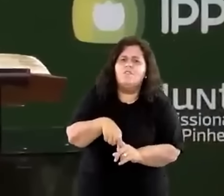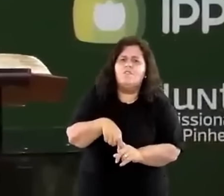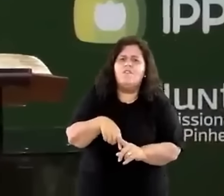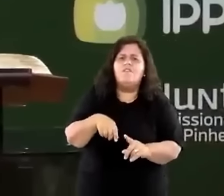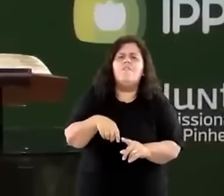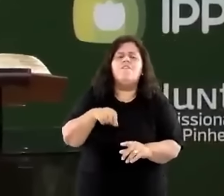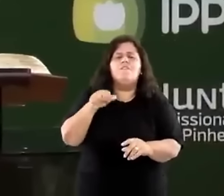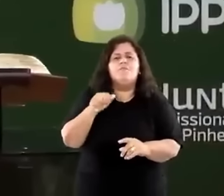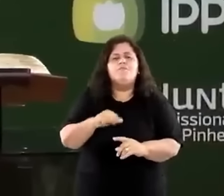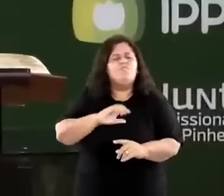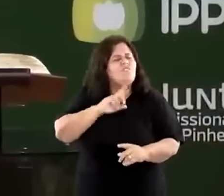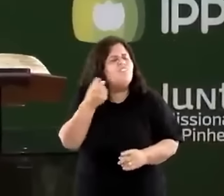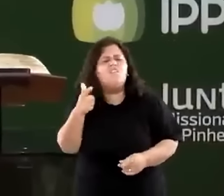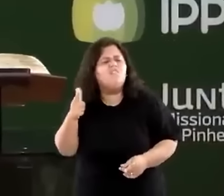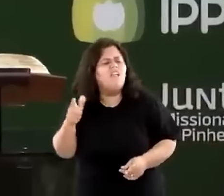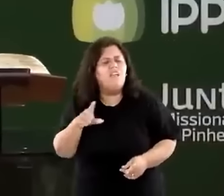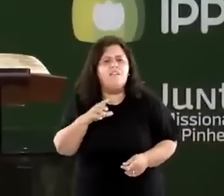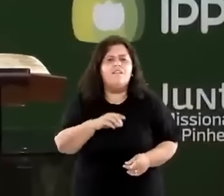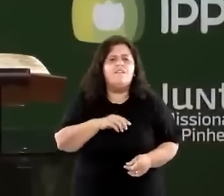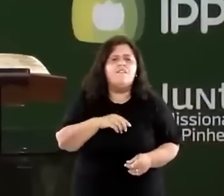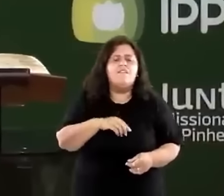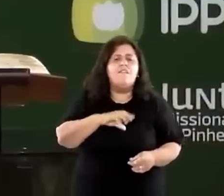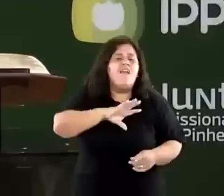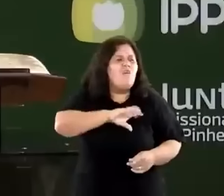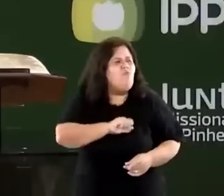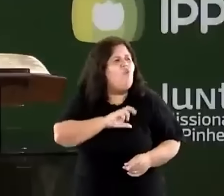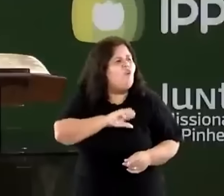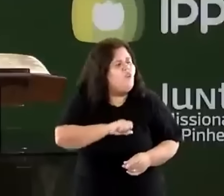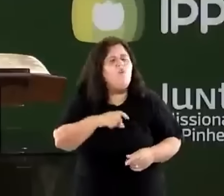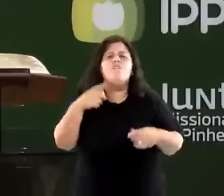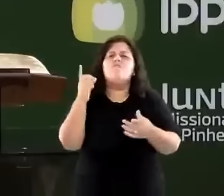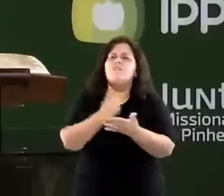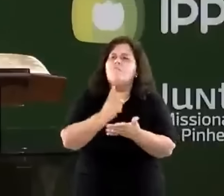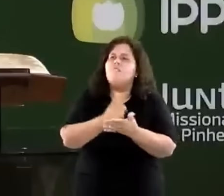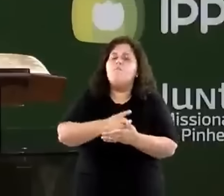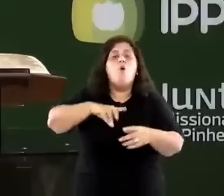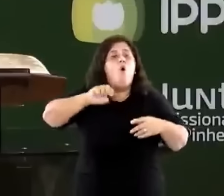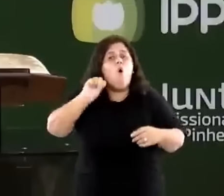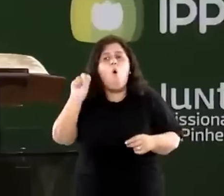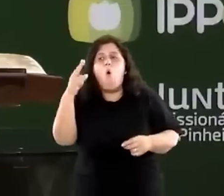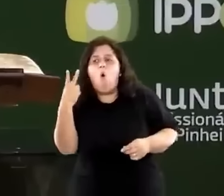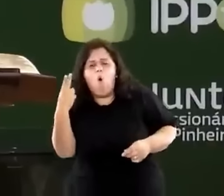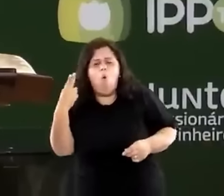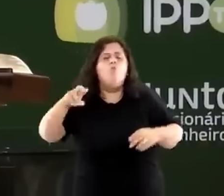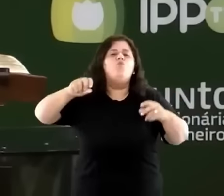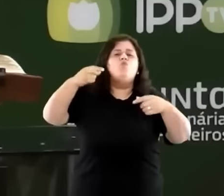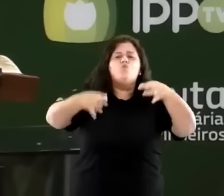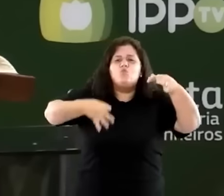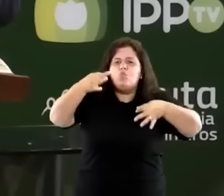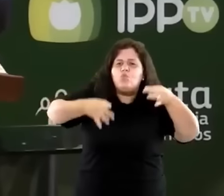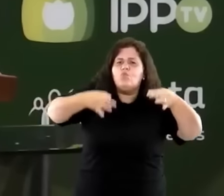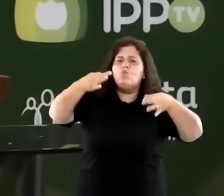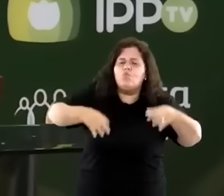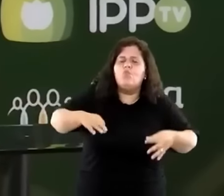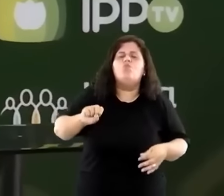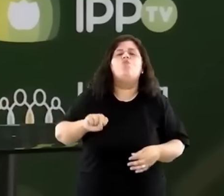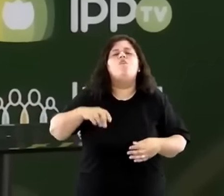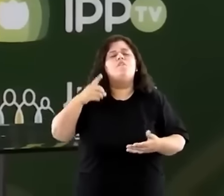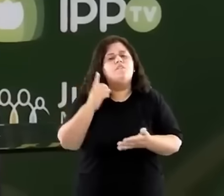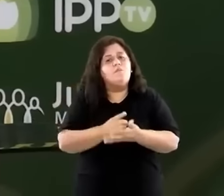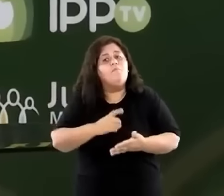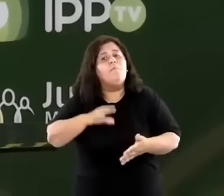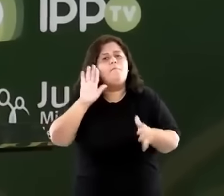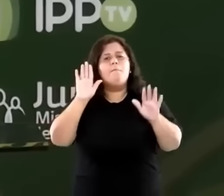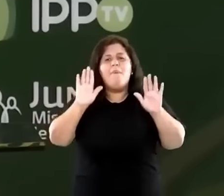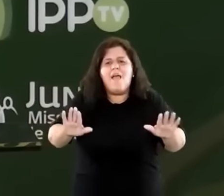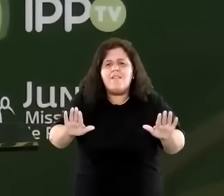amor amor amor justo justo justo bom bom bom mas você